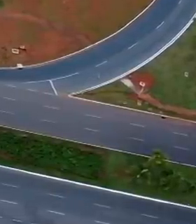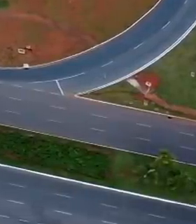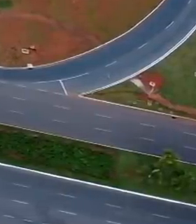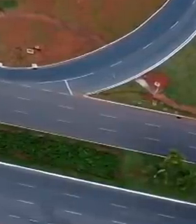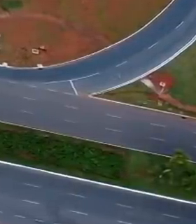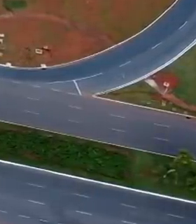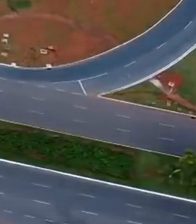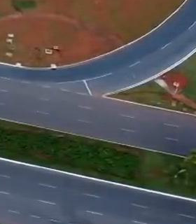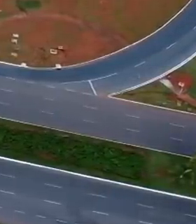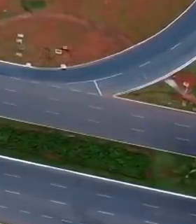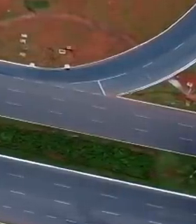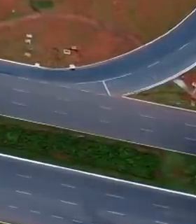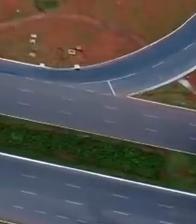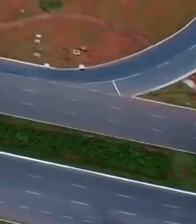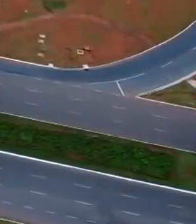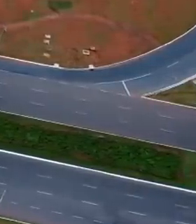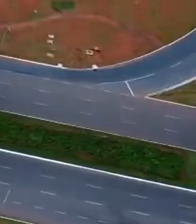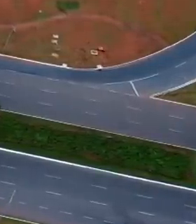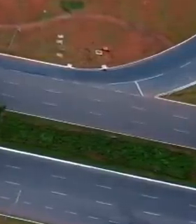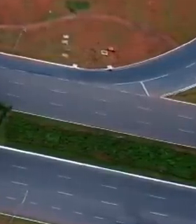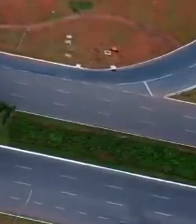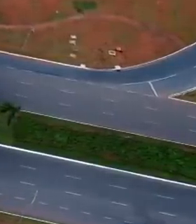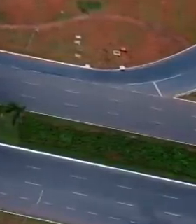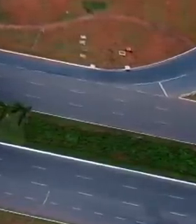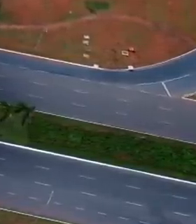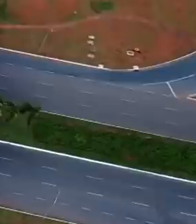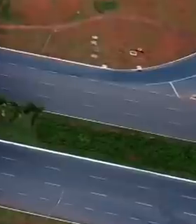Tchau, tchau.